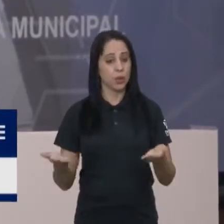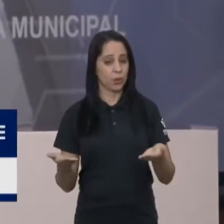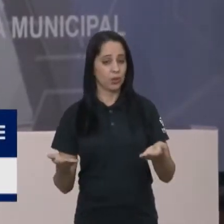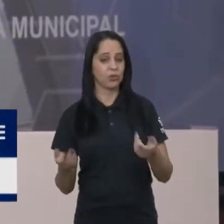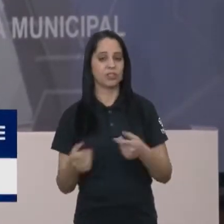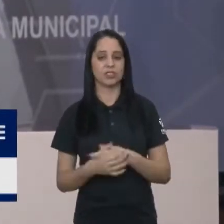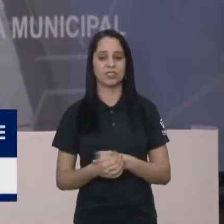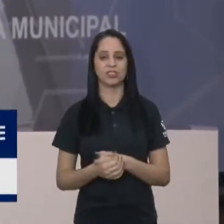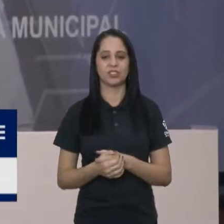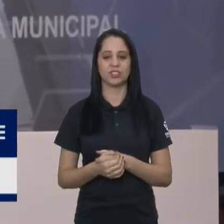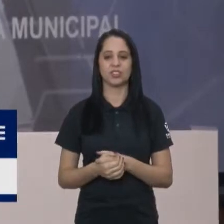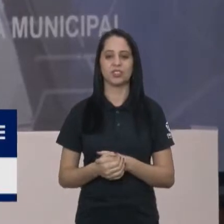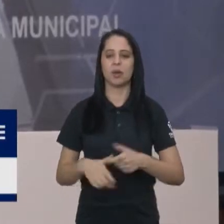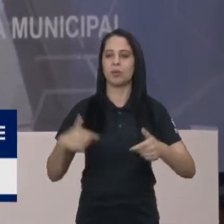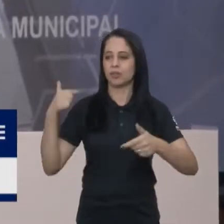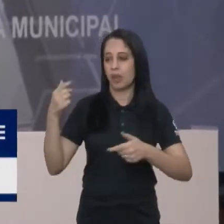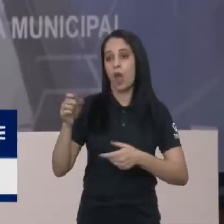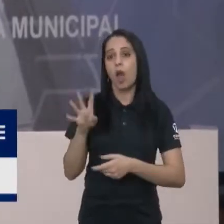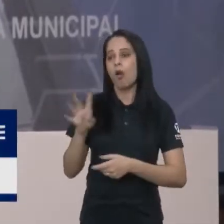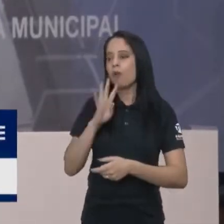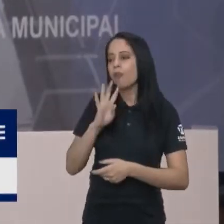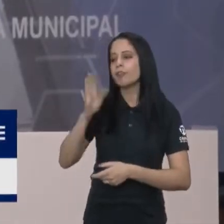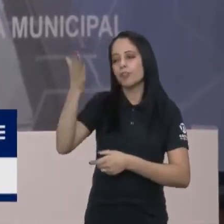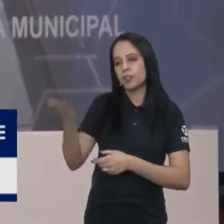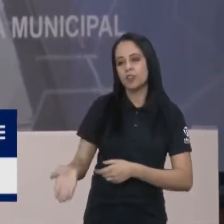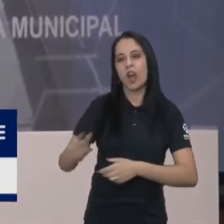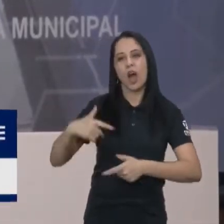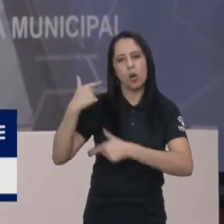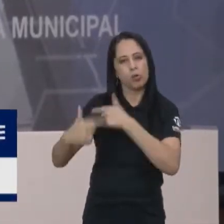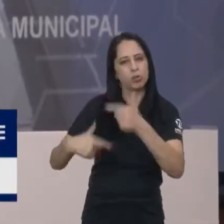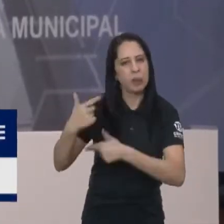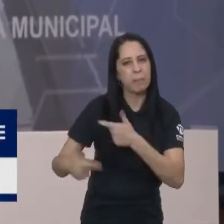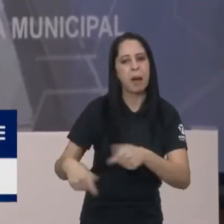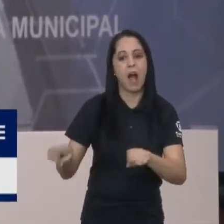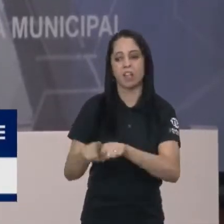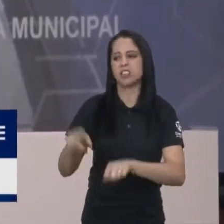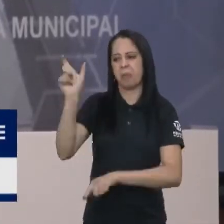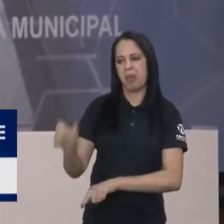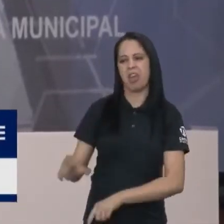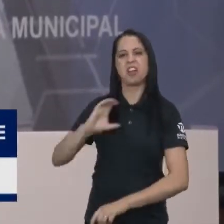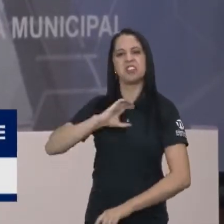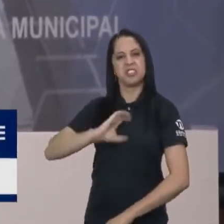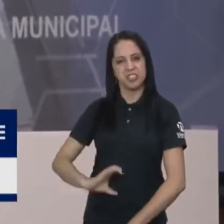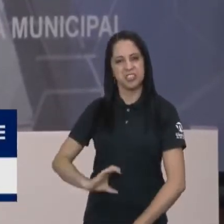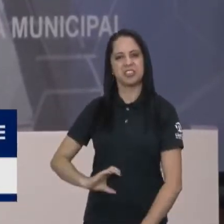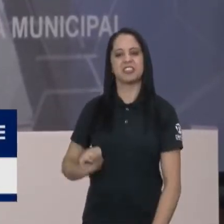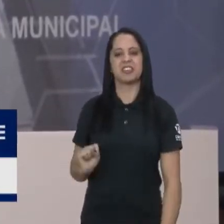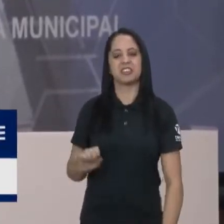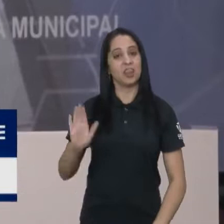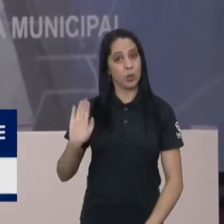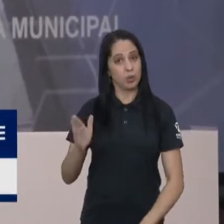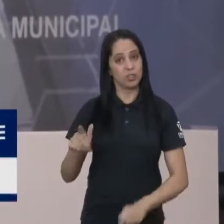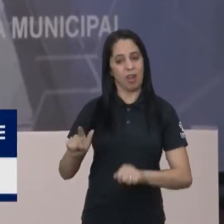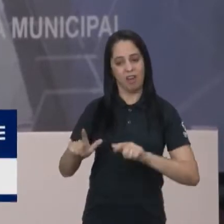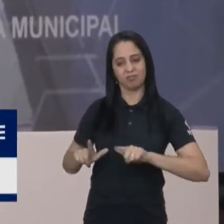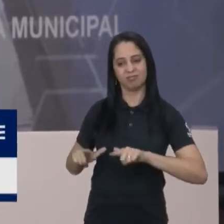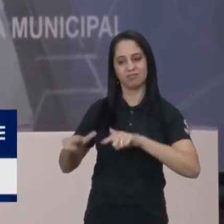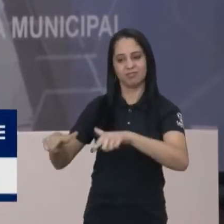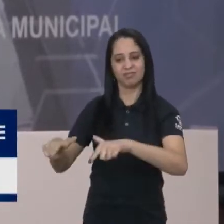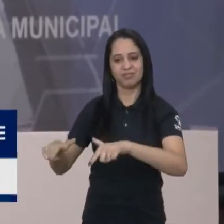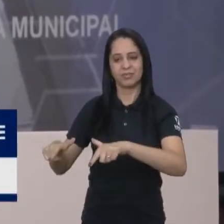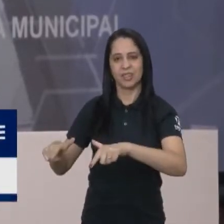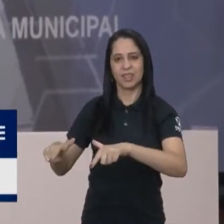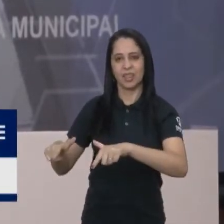reconhecimento do trabalho. E, como cidadão joseense, a partir de daqui a